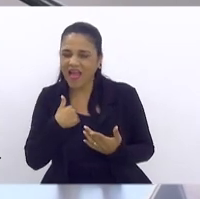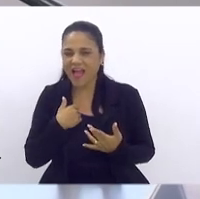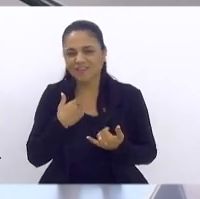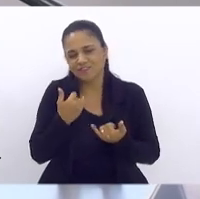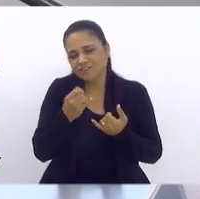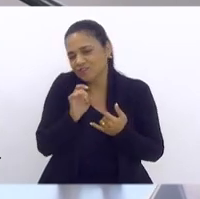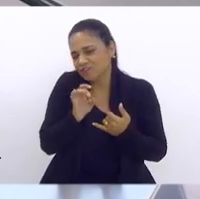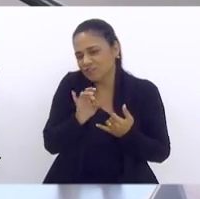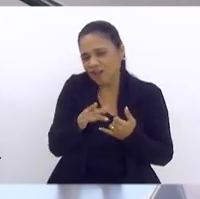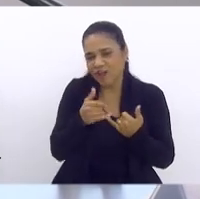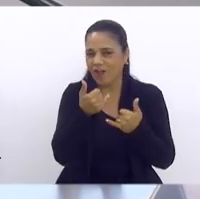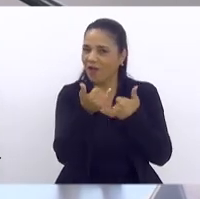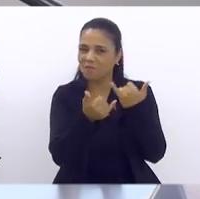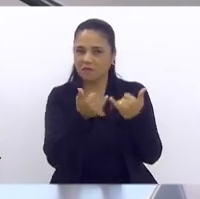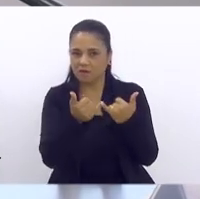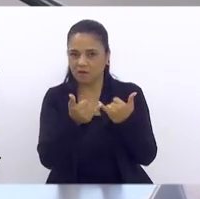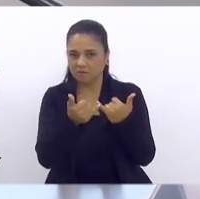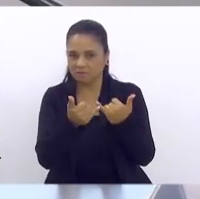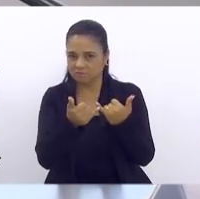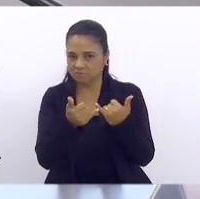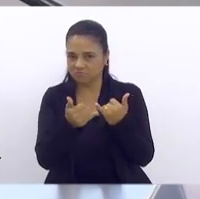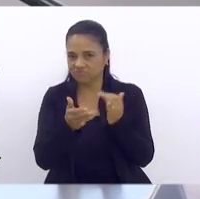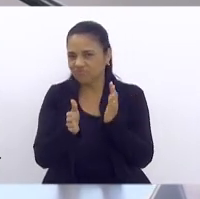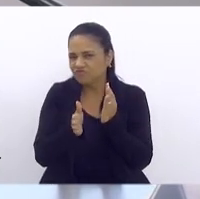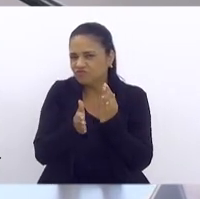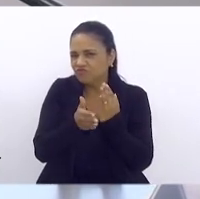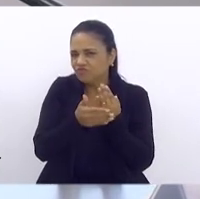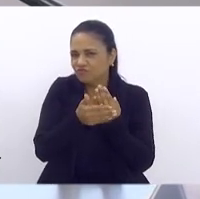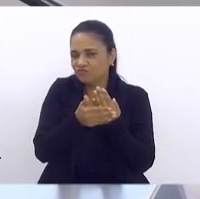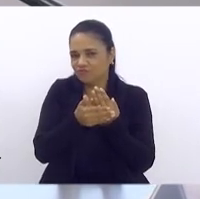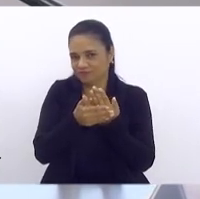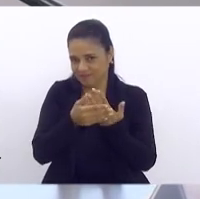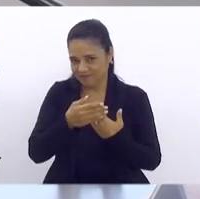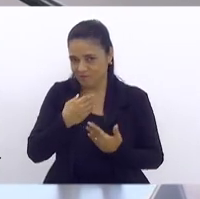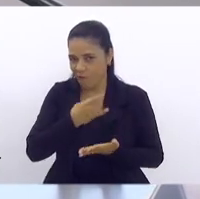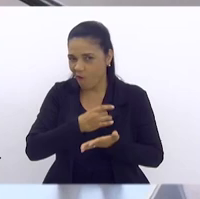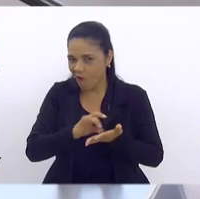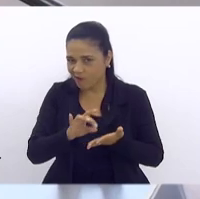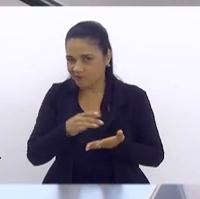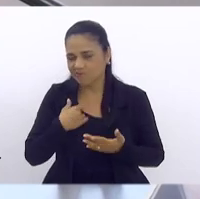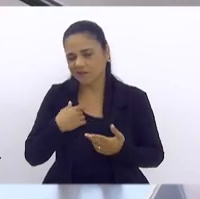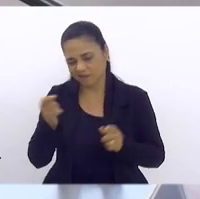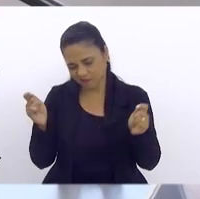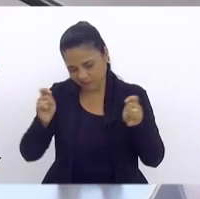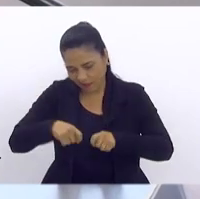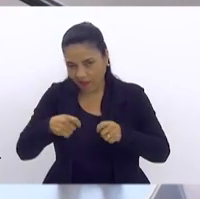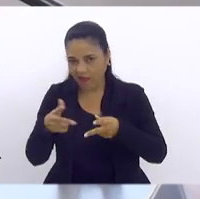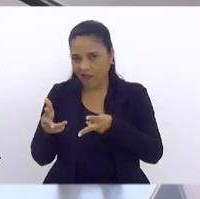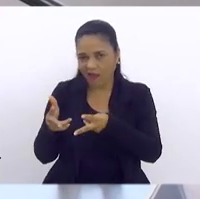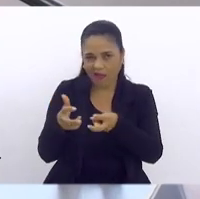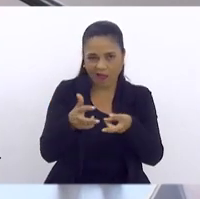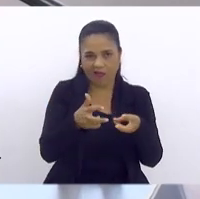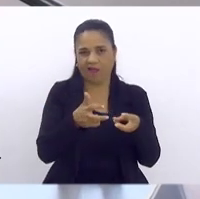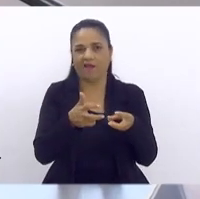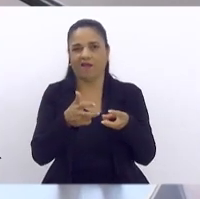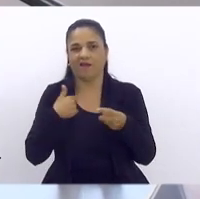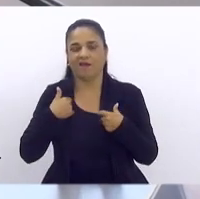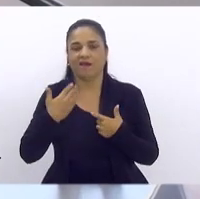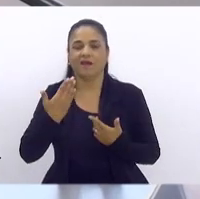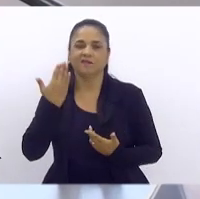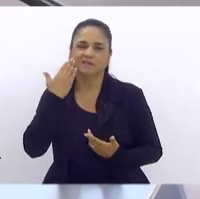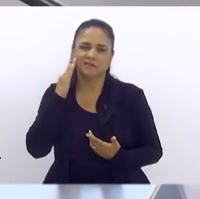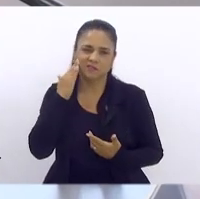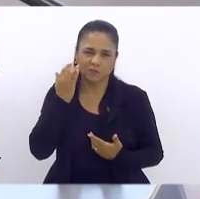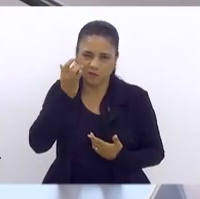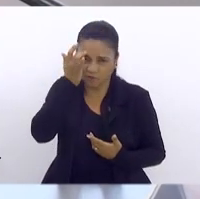e tirar a materialidade do fato. Mas dá para identificar. Dá para identificar e é muito, no meu entendimento, muito fácil,